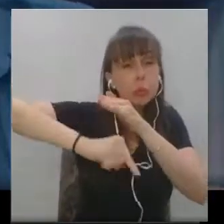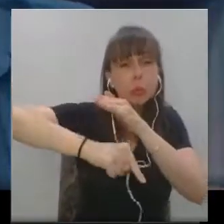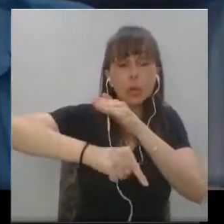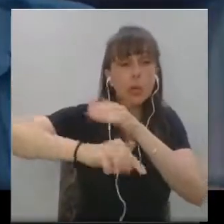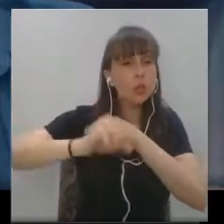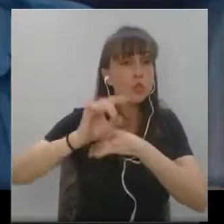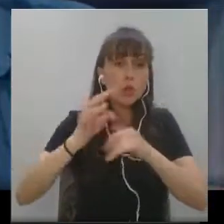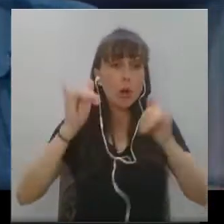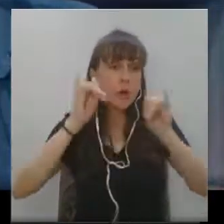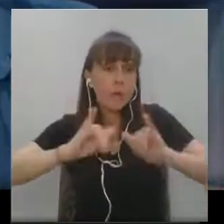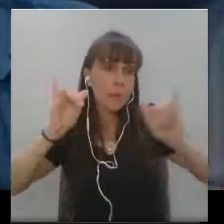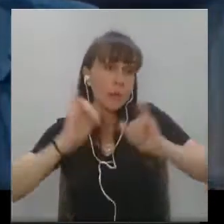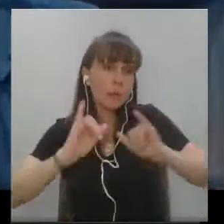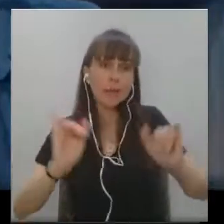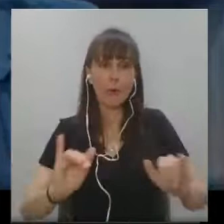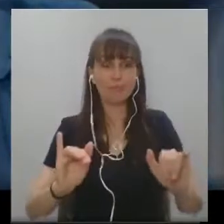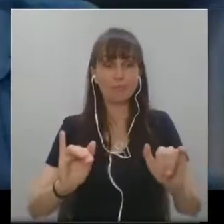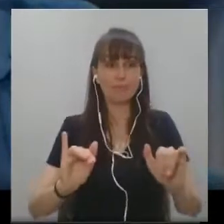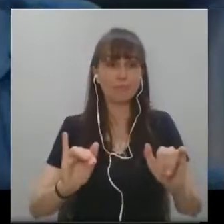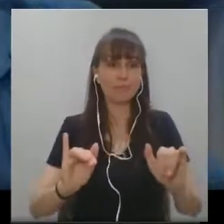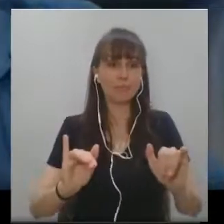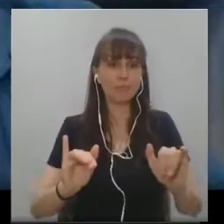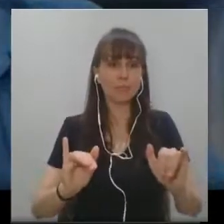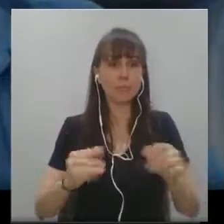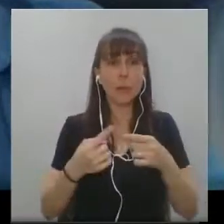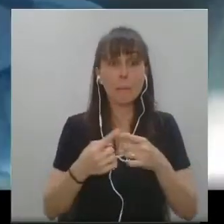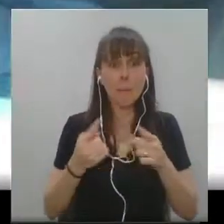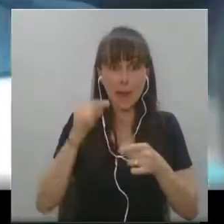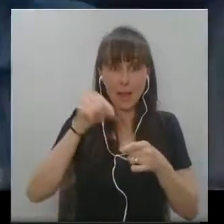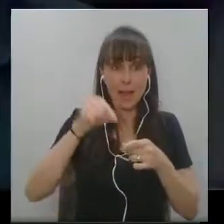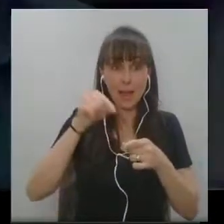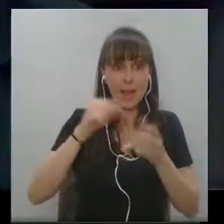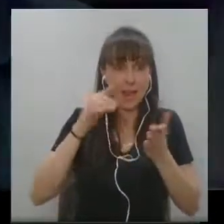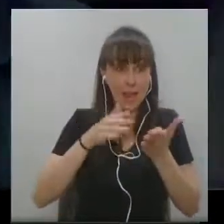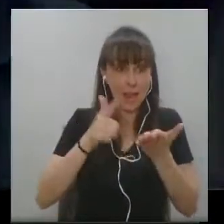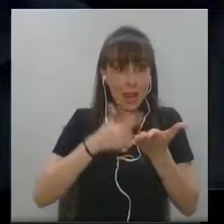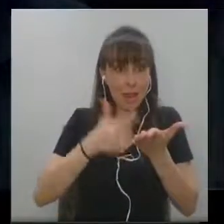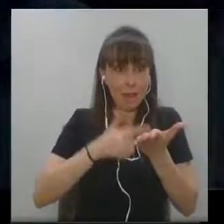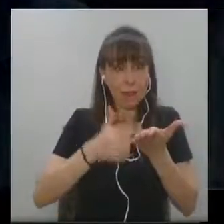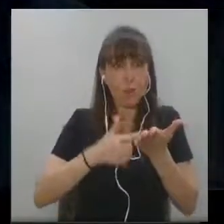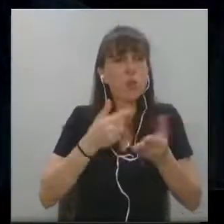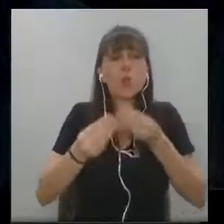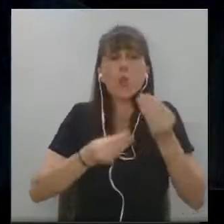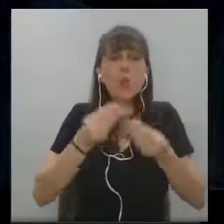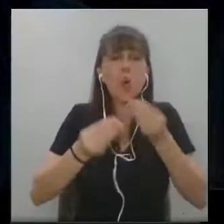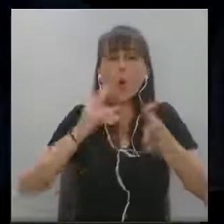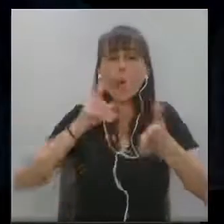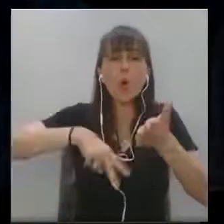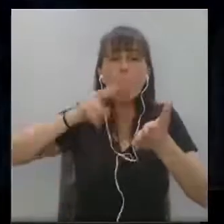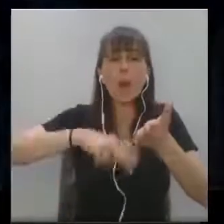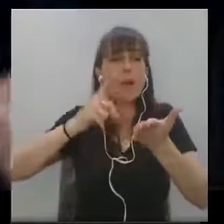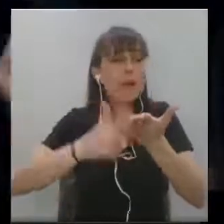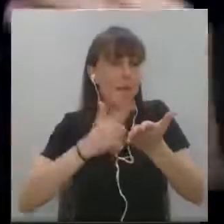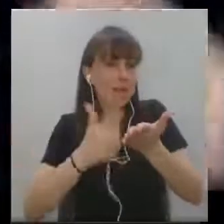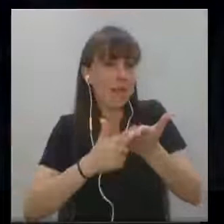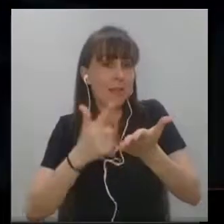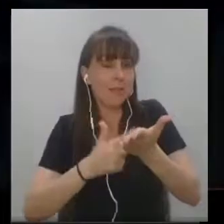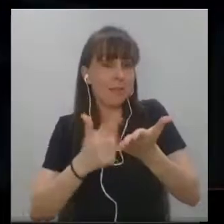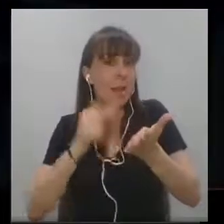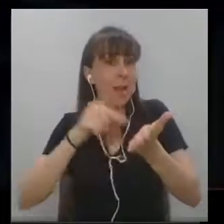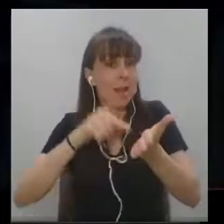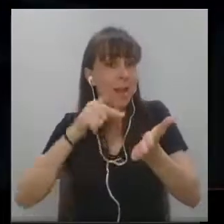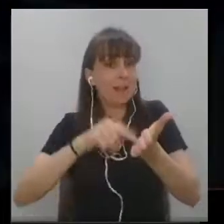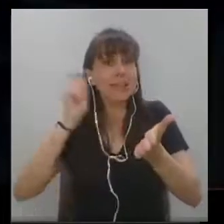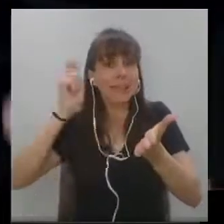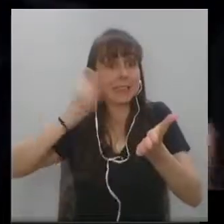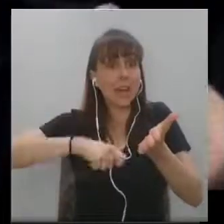informação. Mas esse livro, Como Ler Livros, ele se dedica exclusivamente a analisar os livros mais difíceis de serem